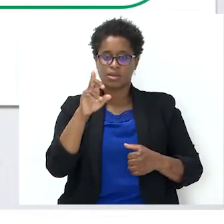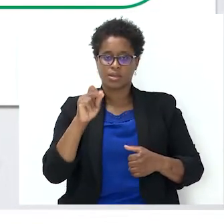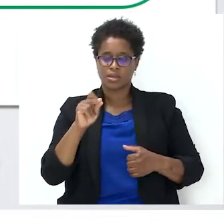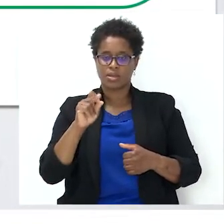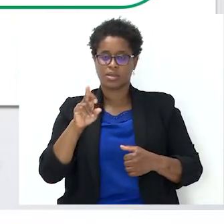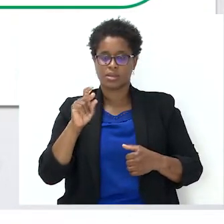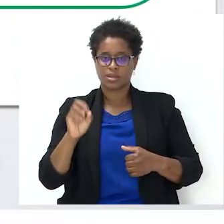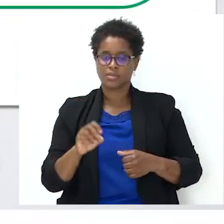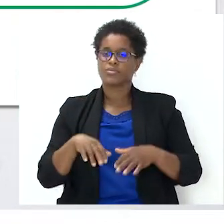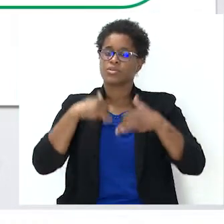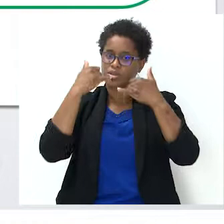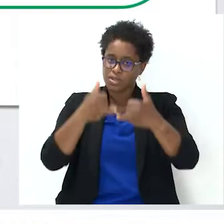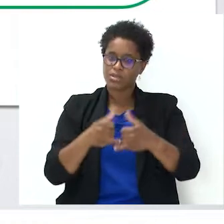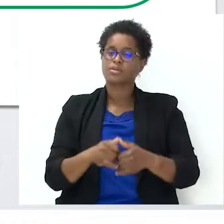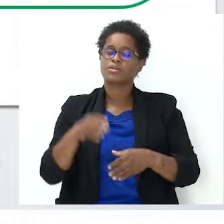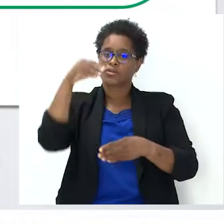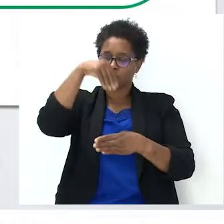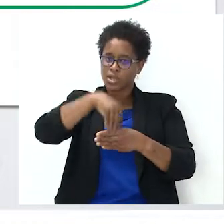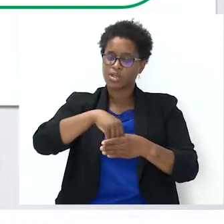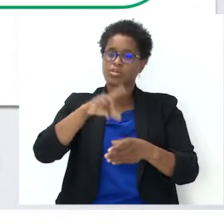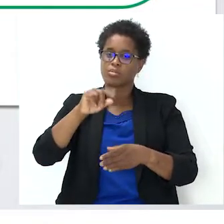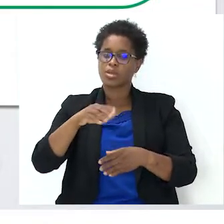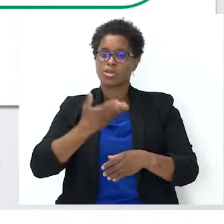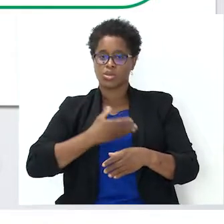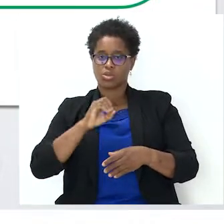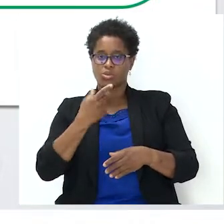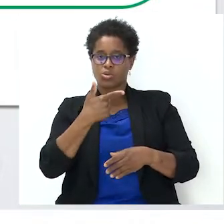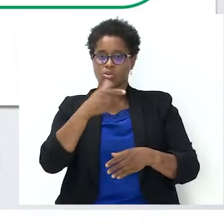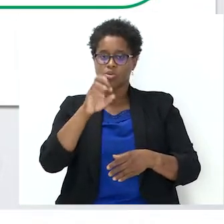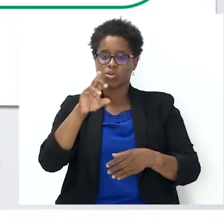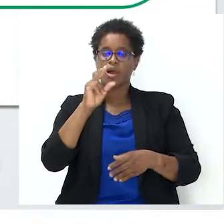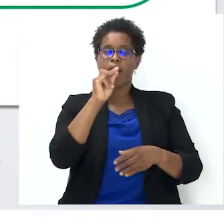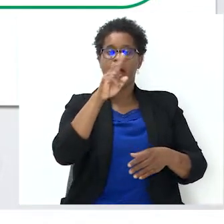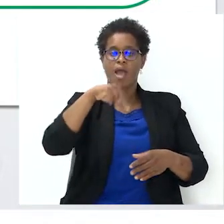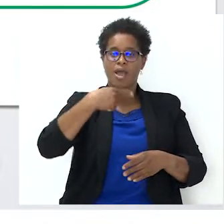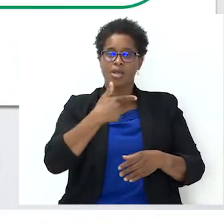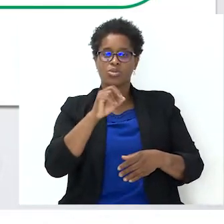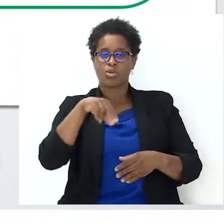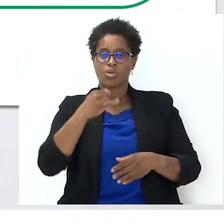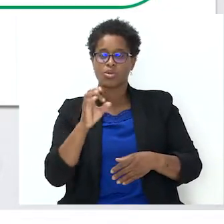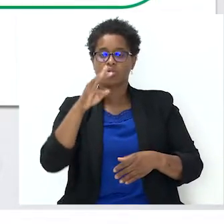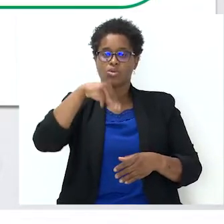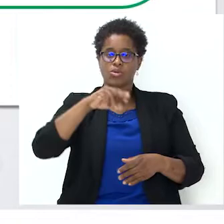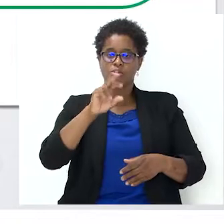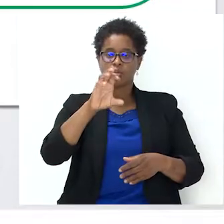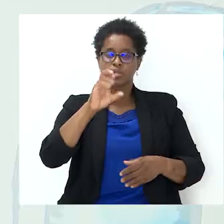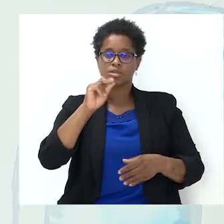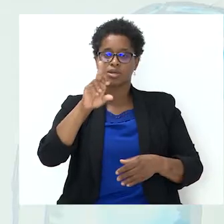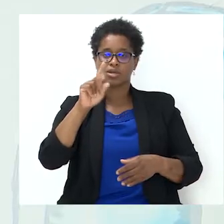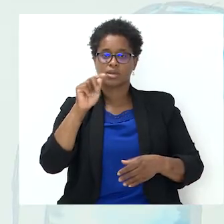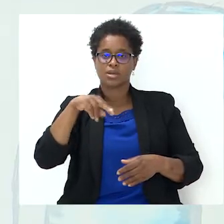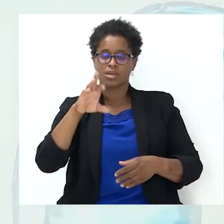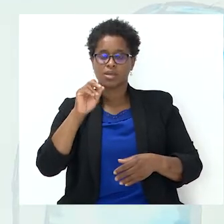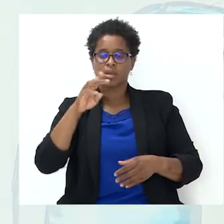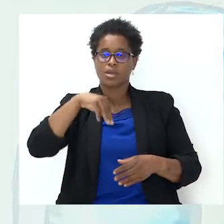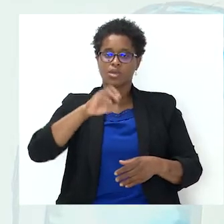foi eleito o presidente Dr. Antônio Mascarenhas Monteiro, assim